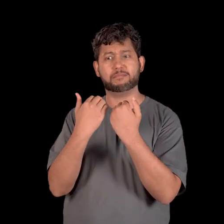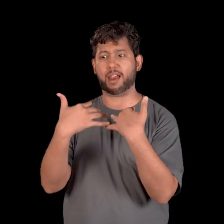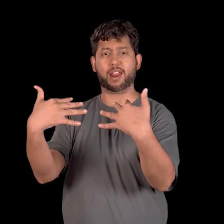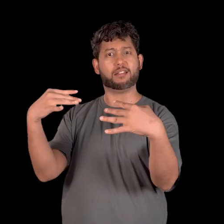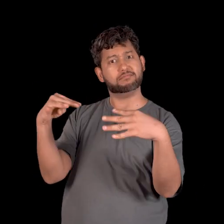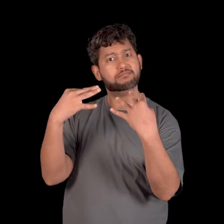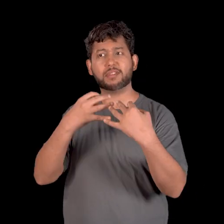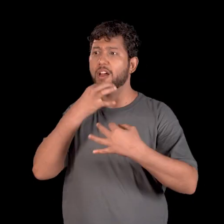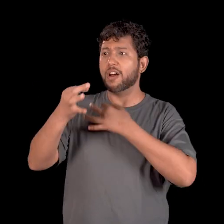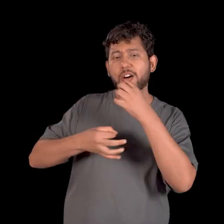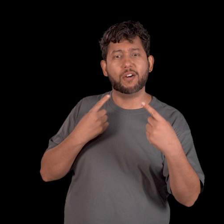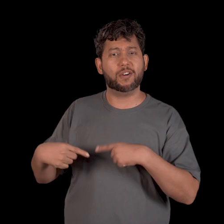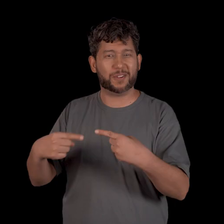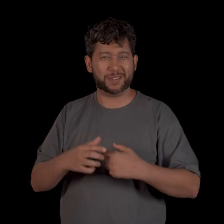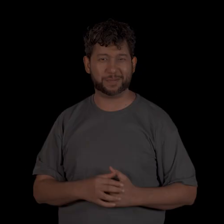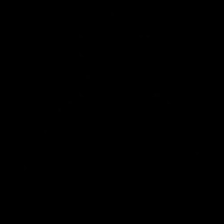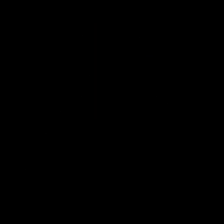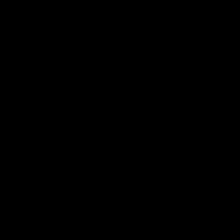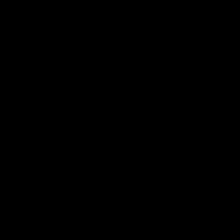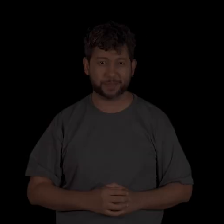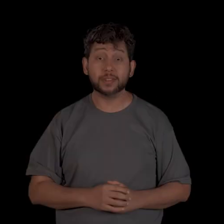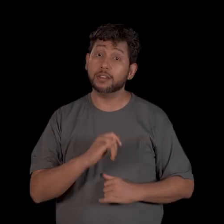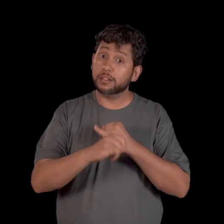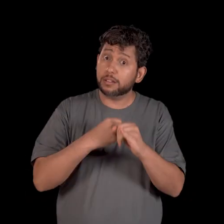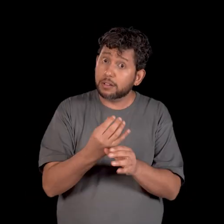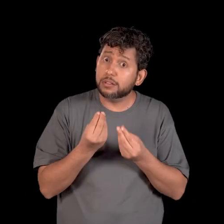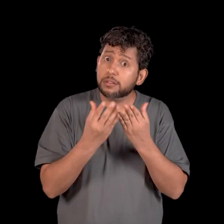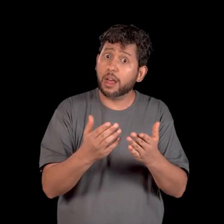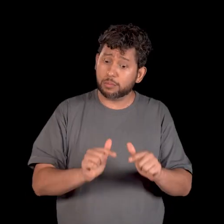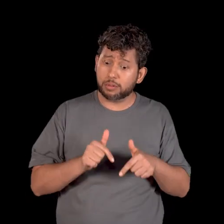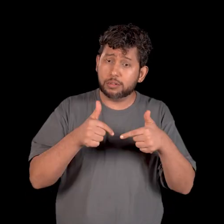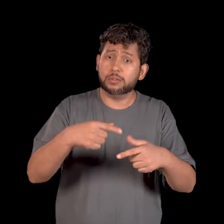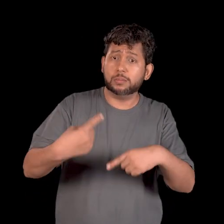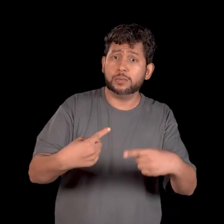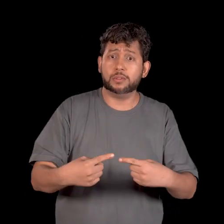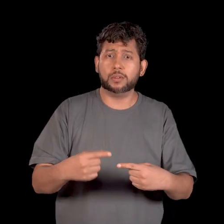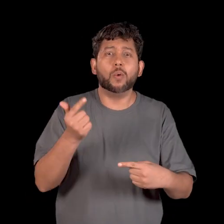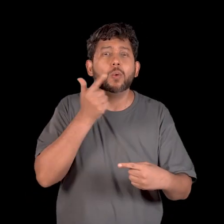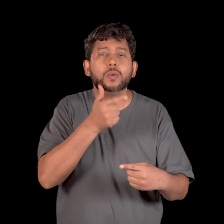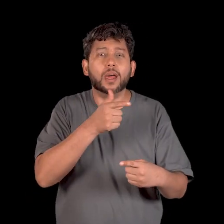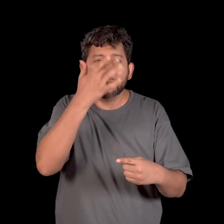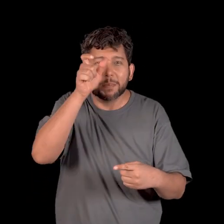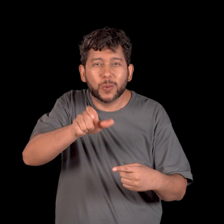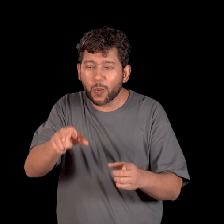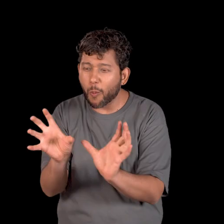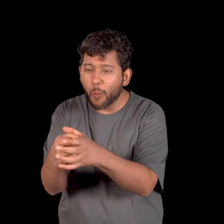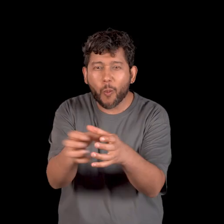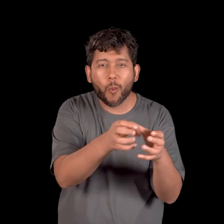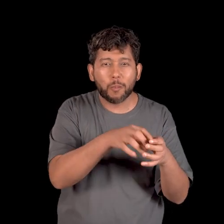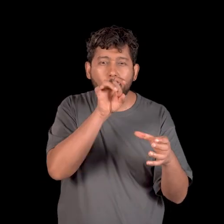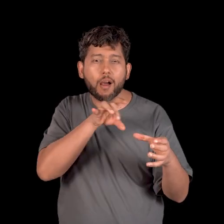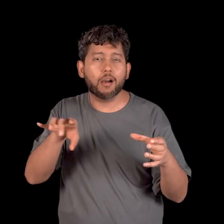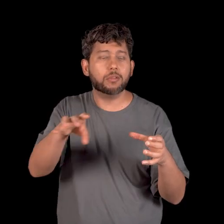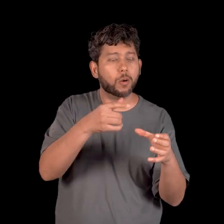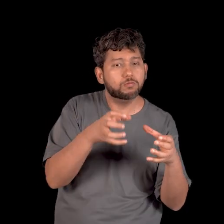por causa do imediatismo da velocidade da internet. A internet permite que haja essa nova forma de ação política, com a